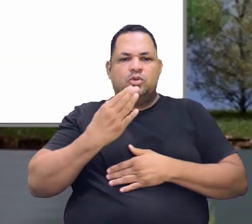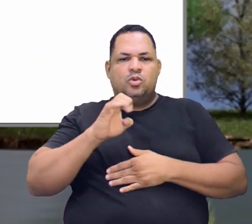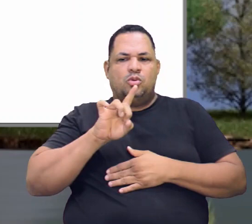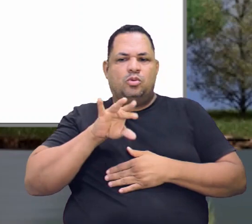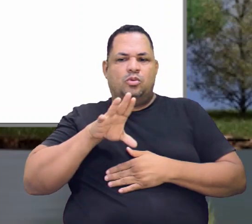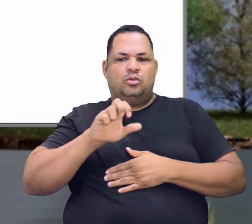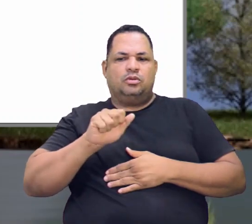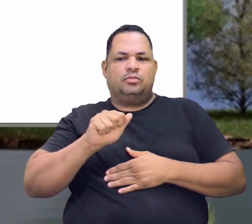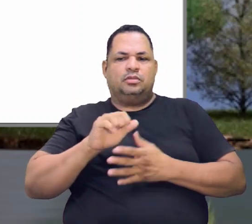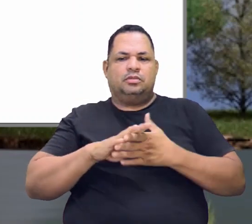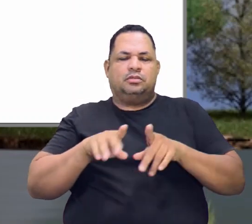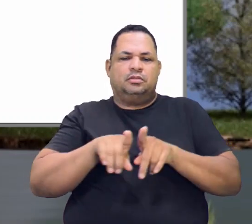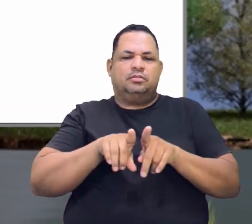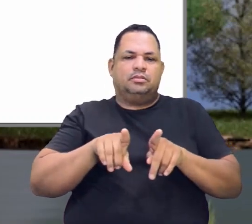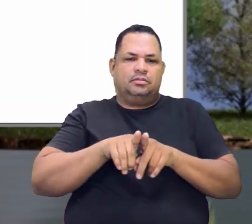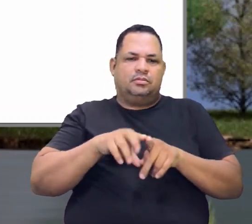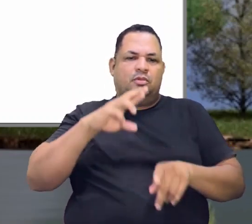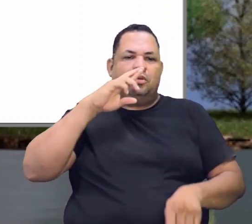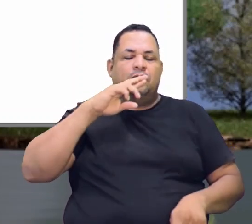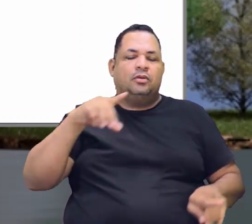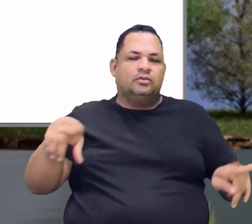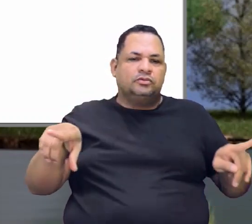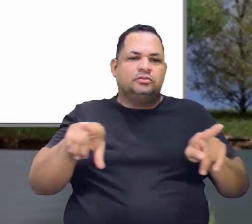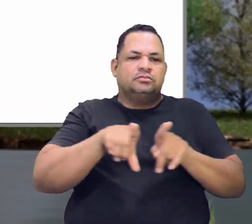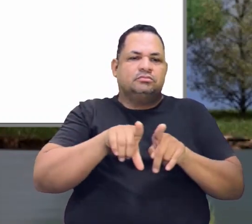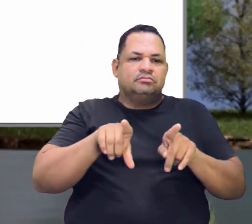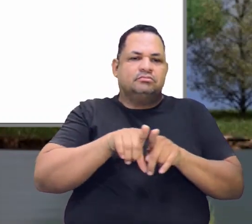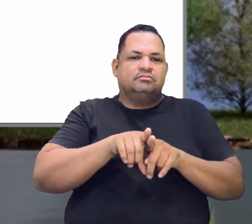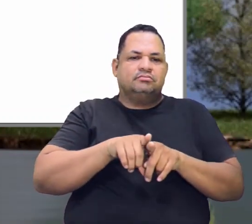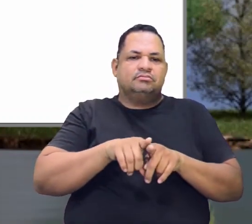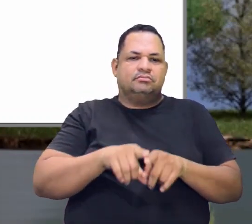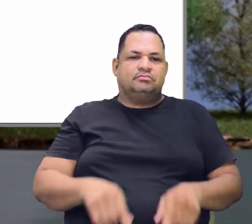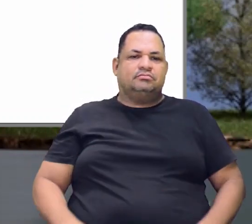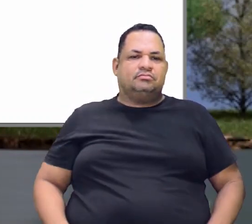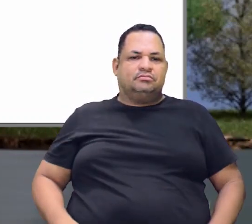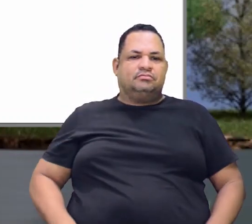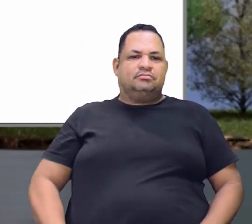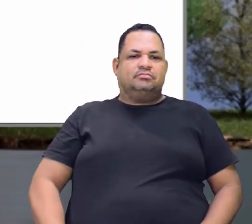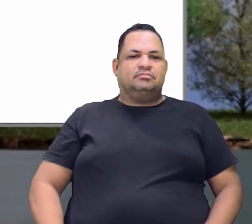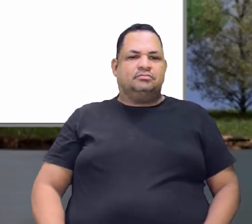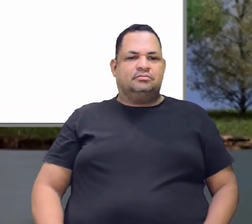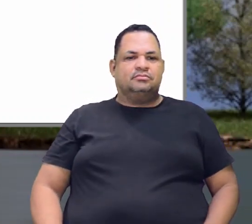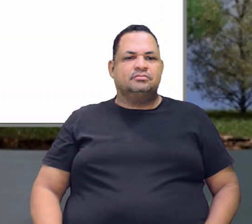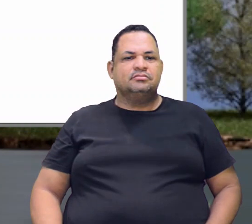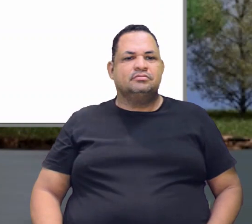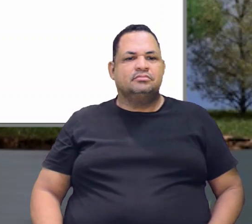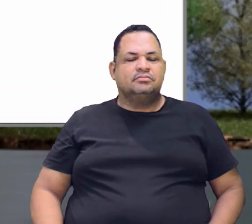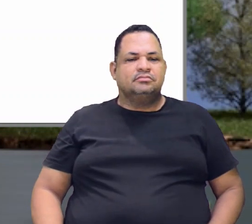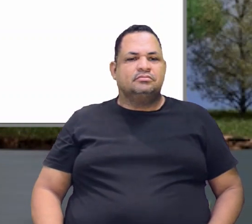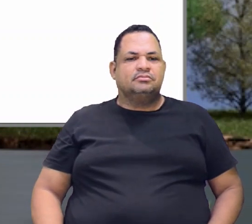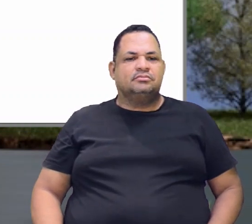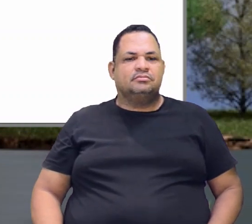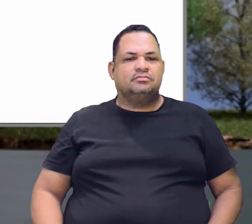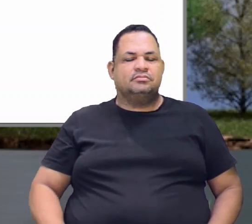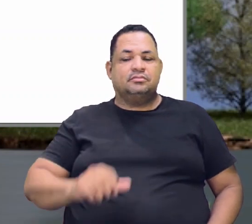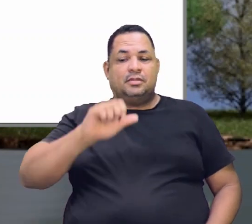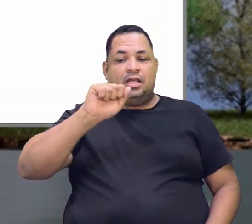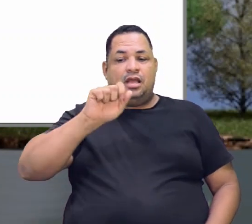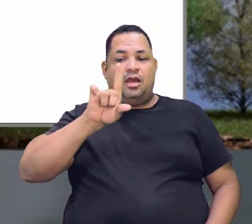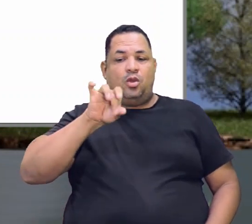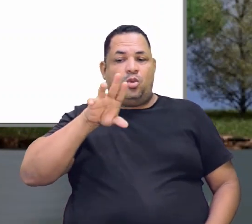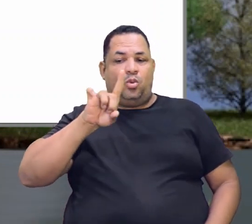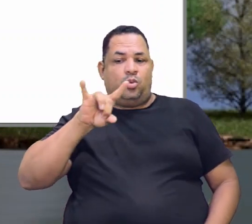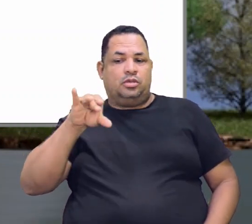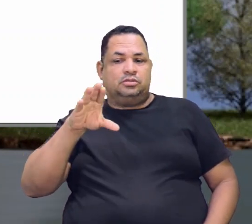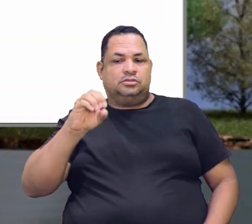Rondon também serviu. Incrível, bicho. Incrível, né? E olha só, o